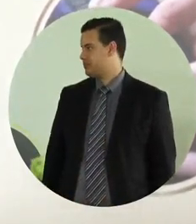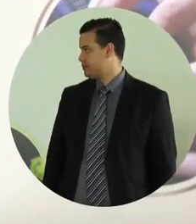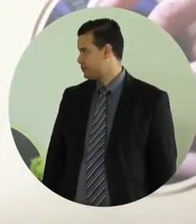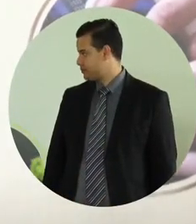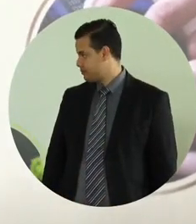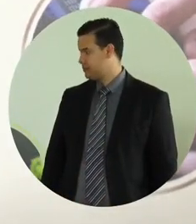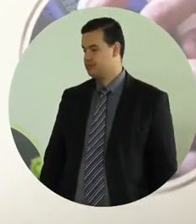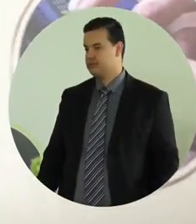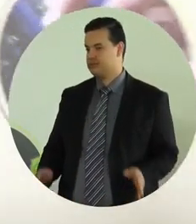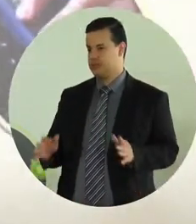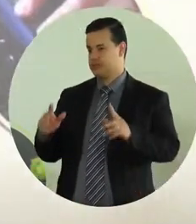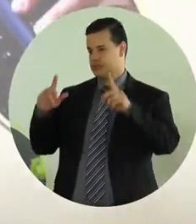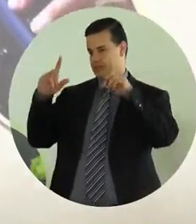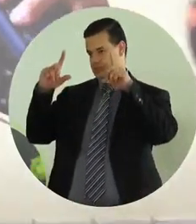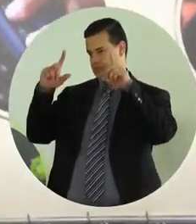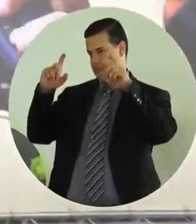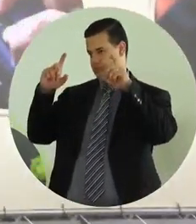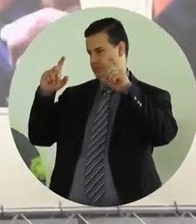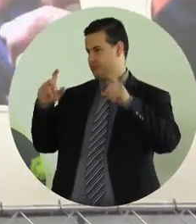Registrando esse momento,